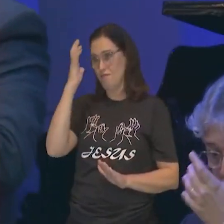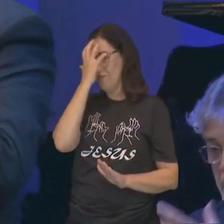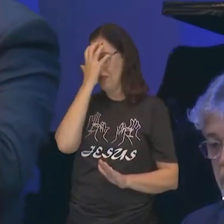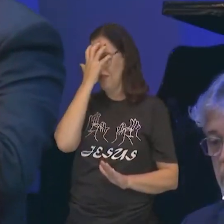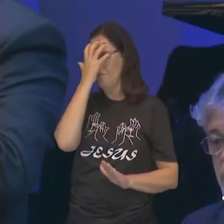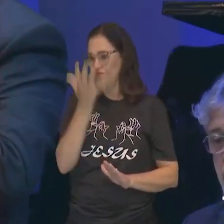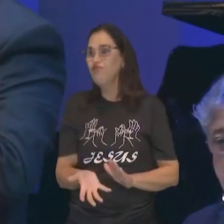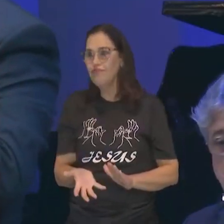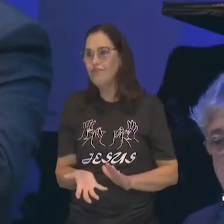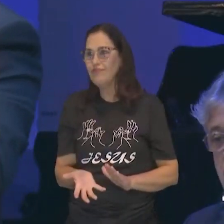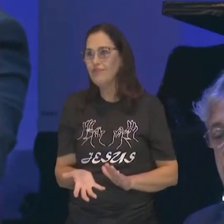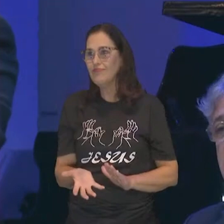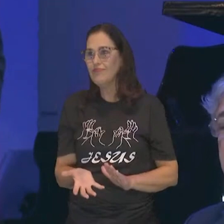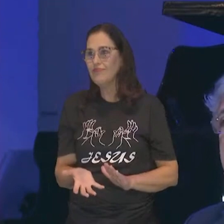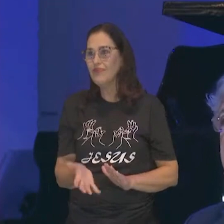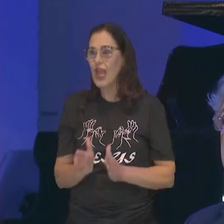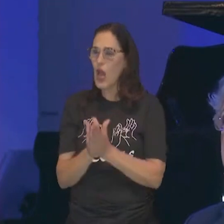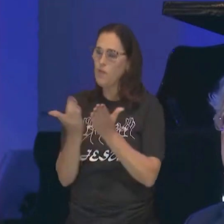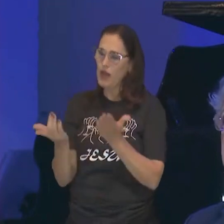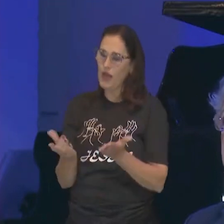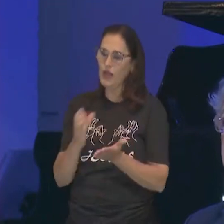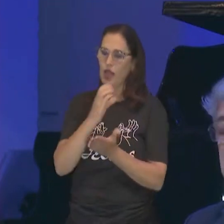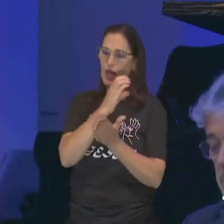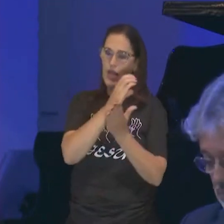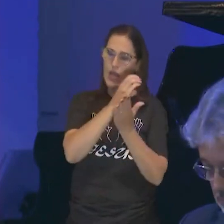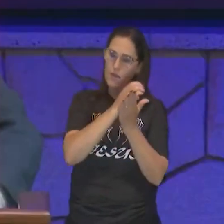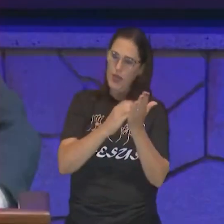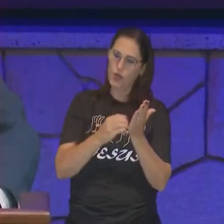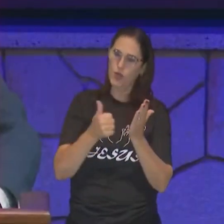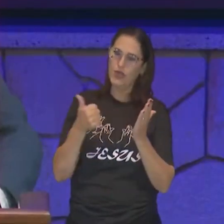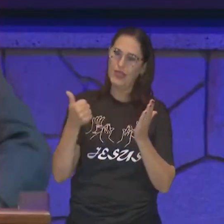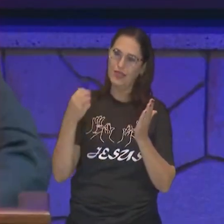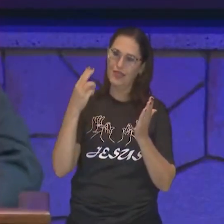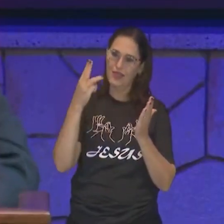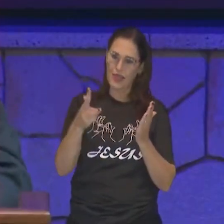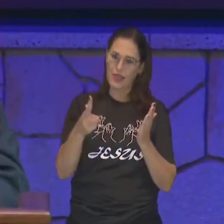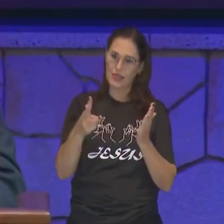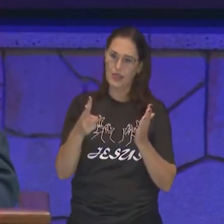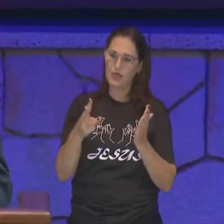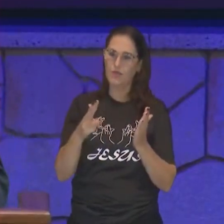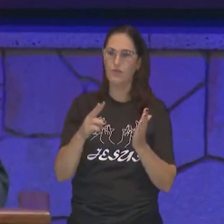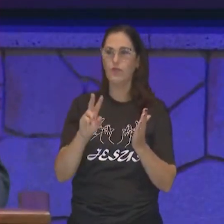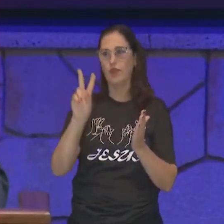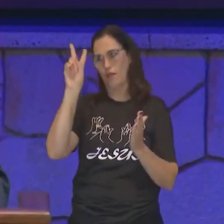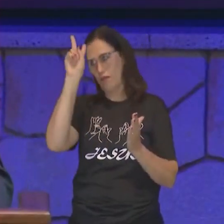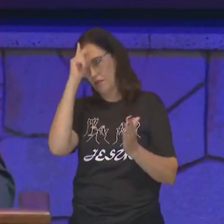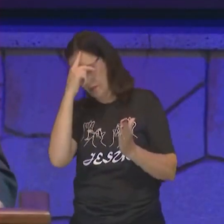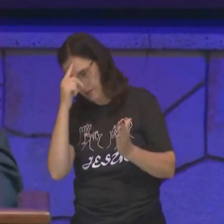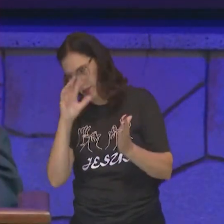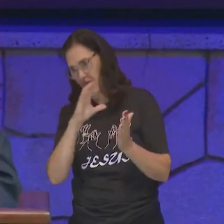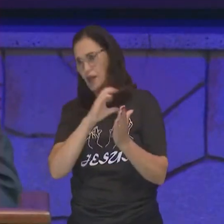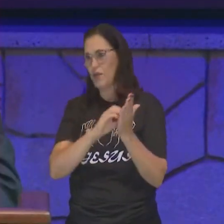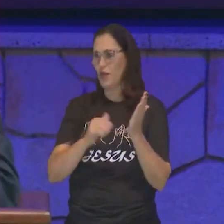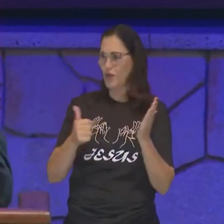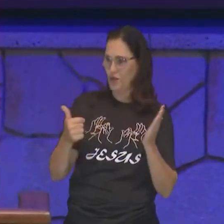Deus, agora ali no capítulo 13, no capítulo 12, por favor,